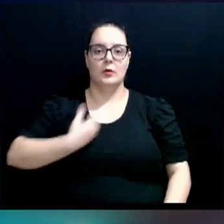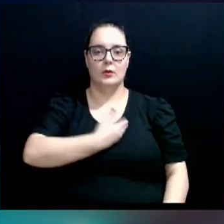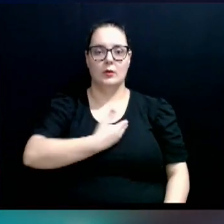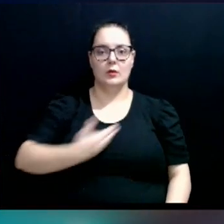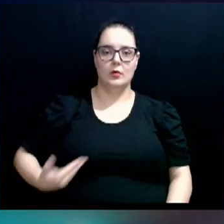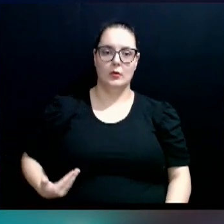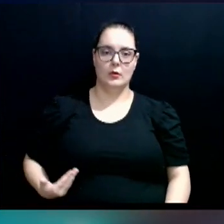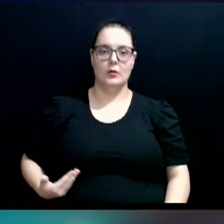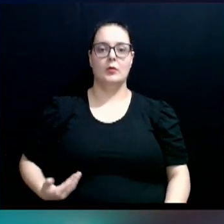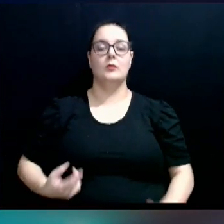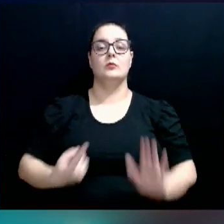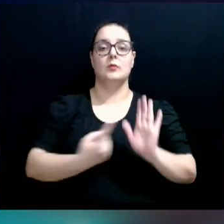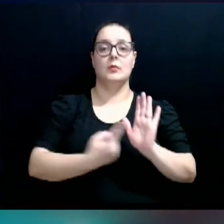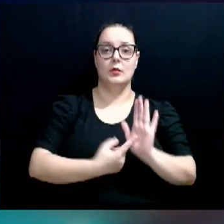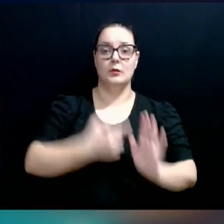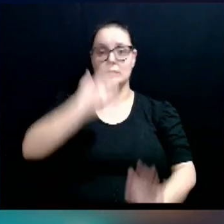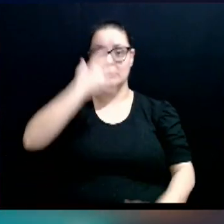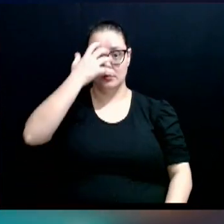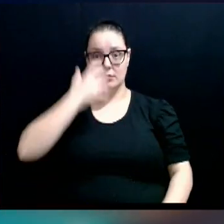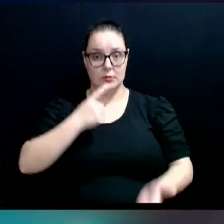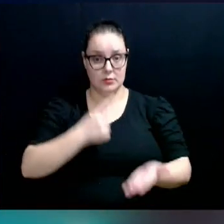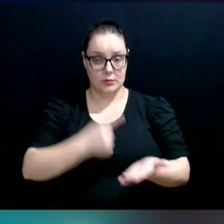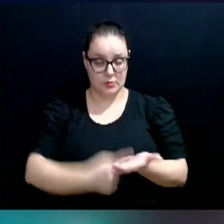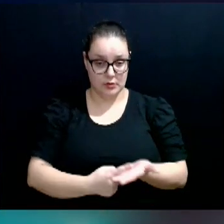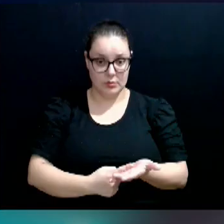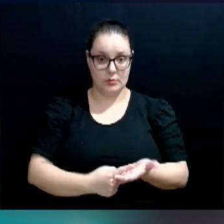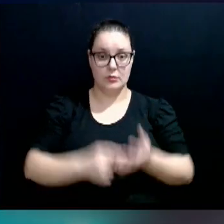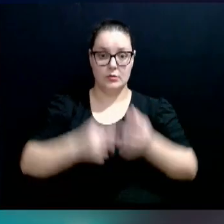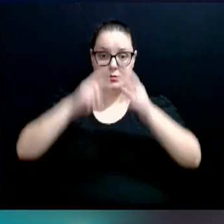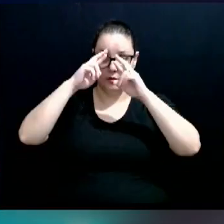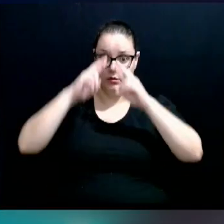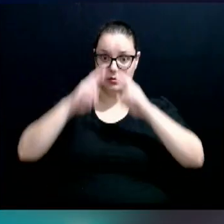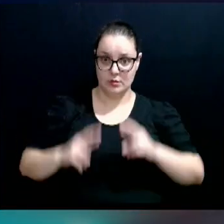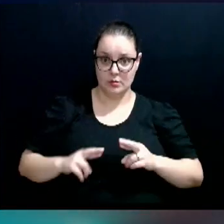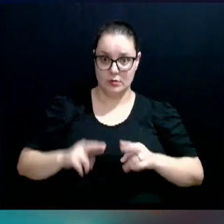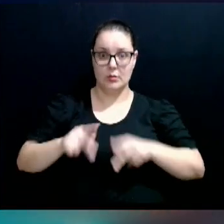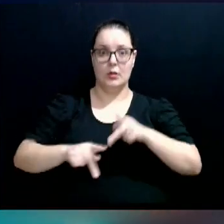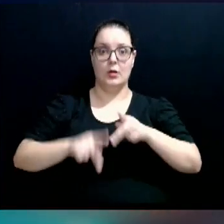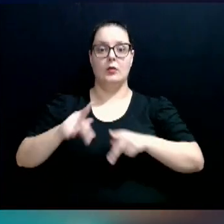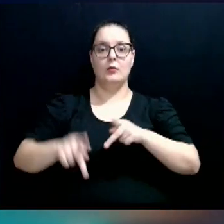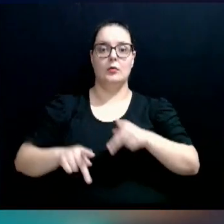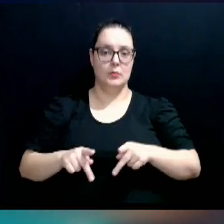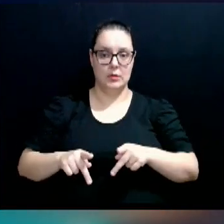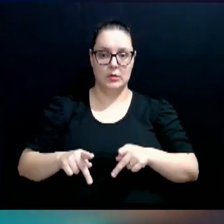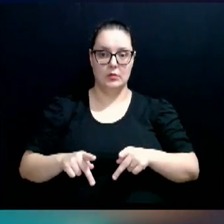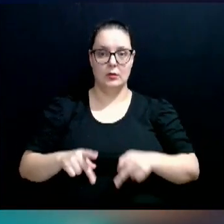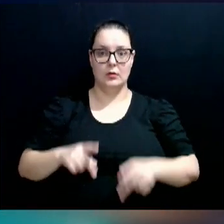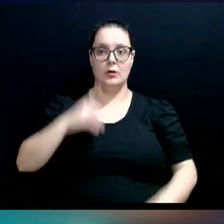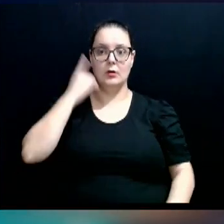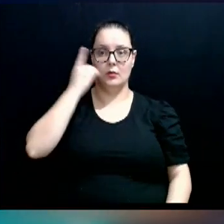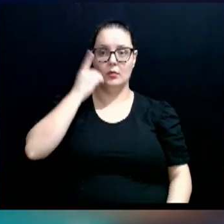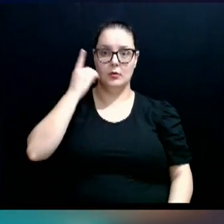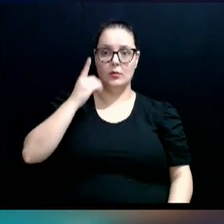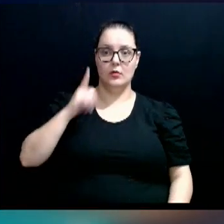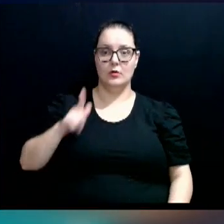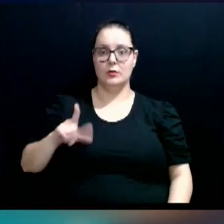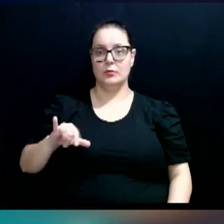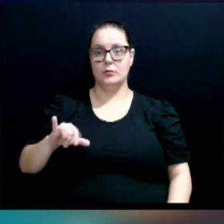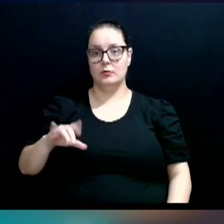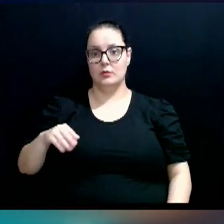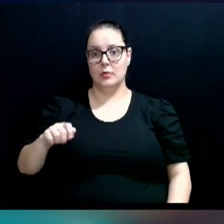seriedade, compromisso e respeito à população, o deputado Gimalcido Santos tem